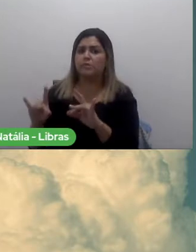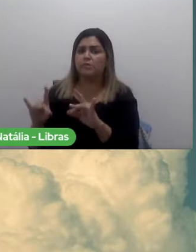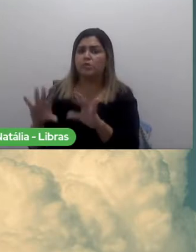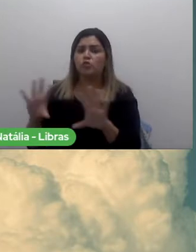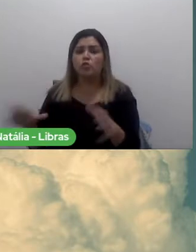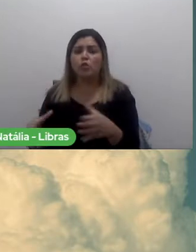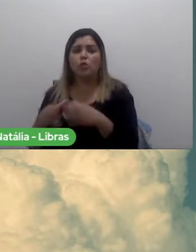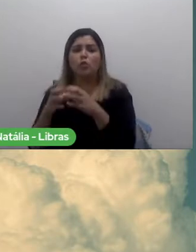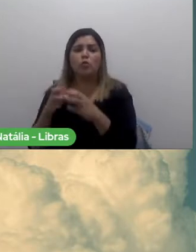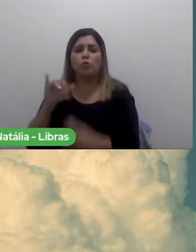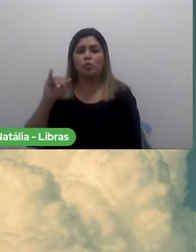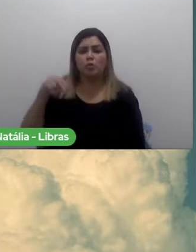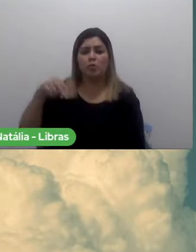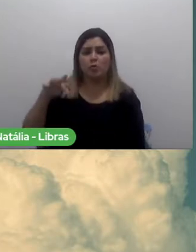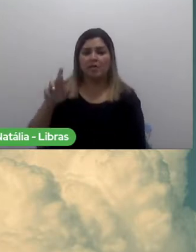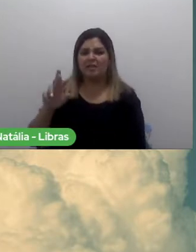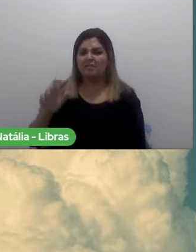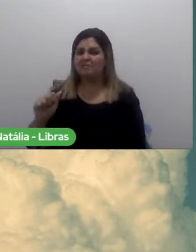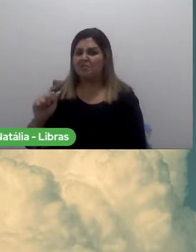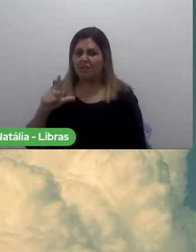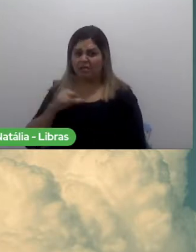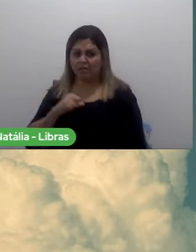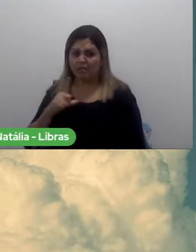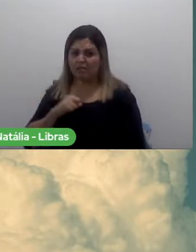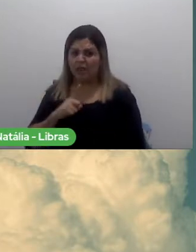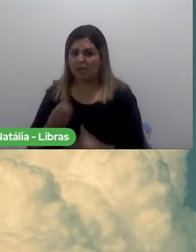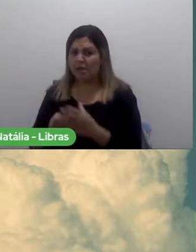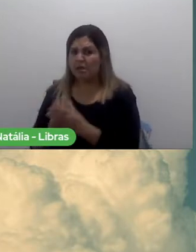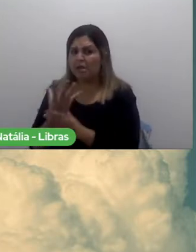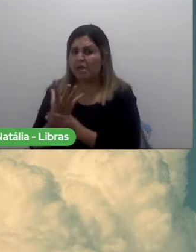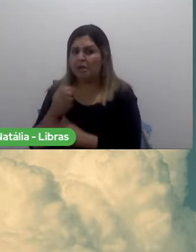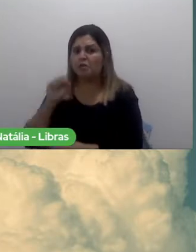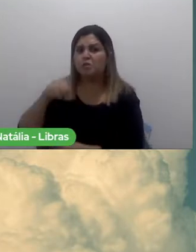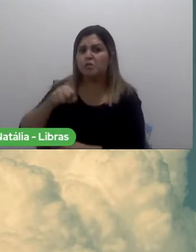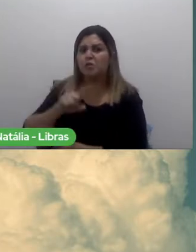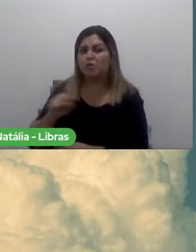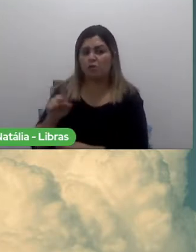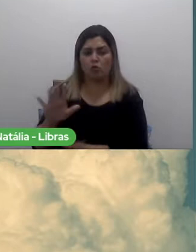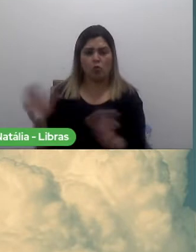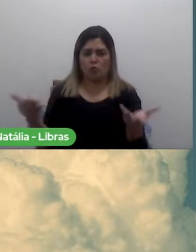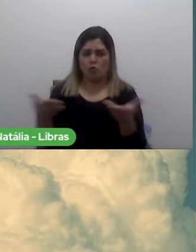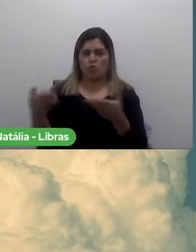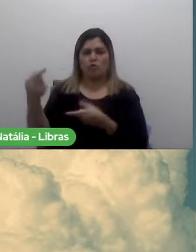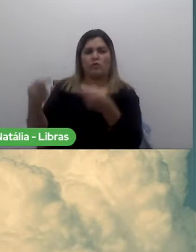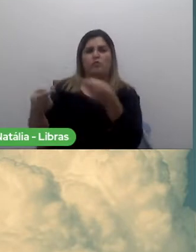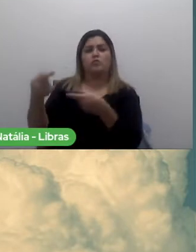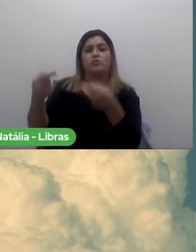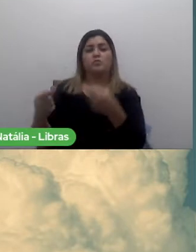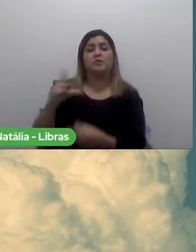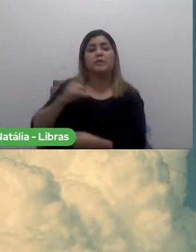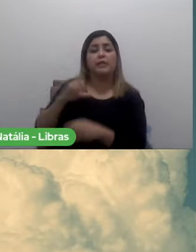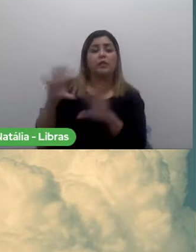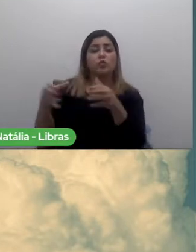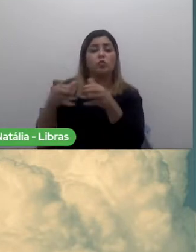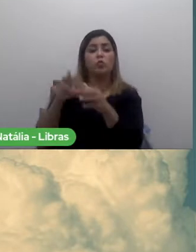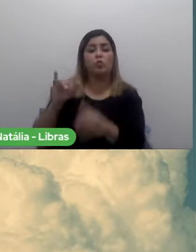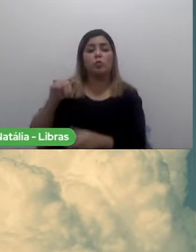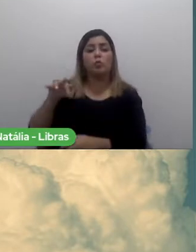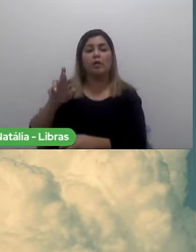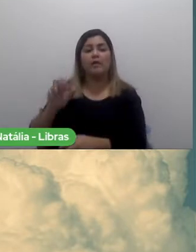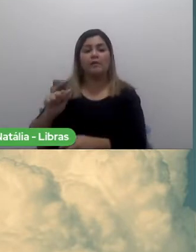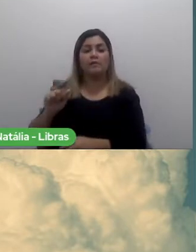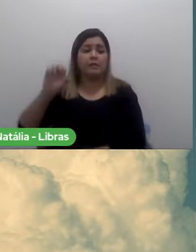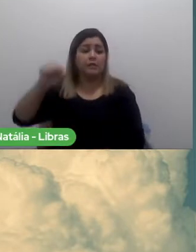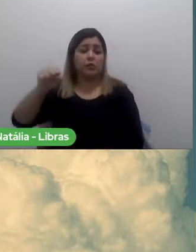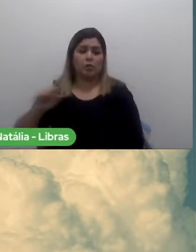infra, se é que existe um time de infra, não vou discutir se deve ou não existir um time de infra, tá? Mas quem é que detém